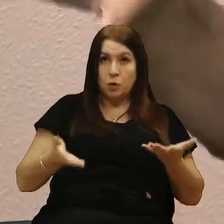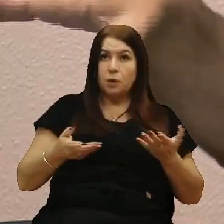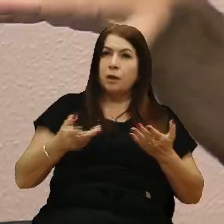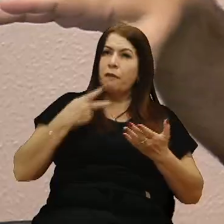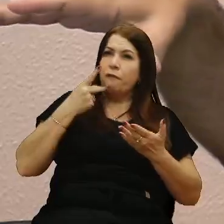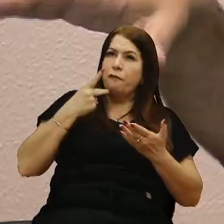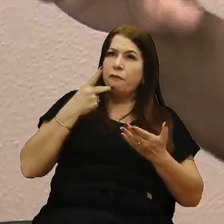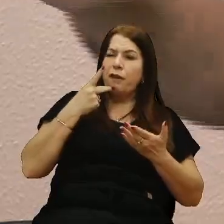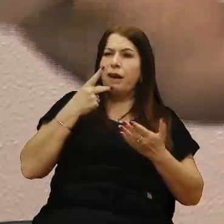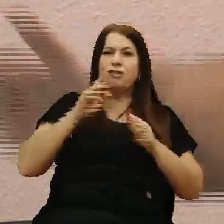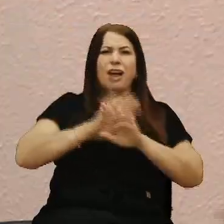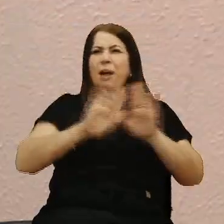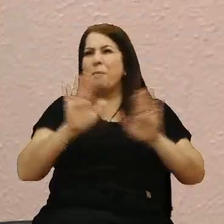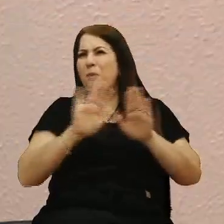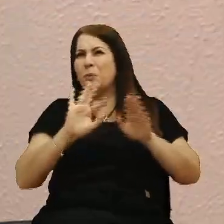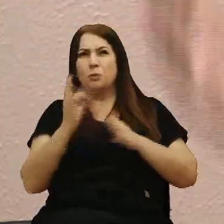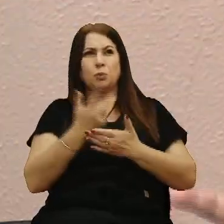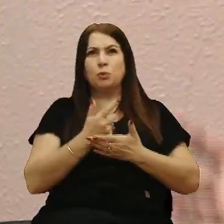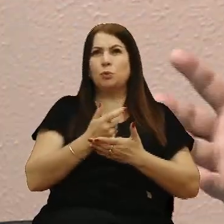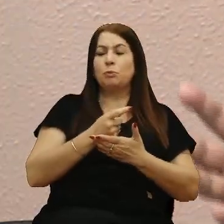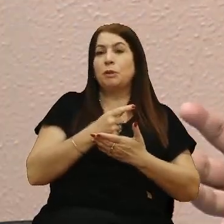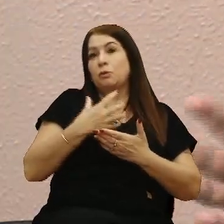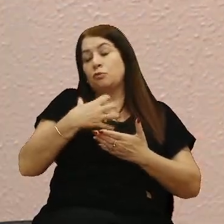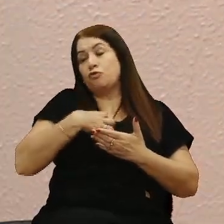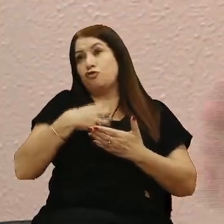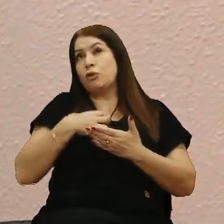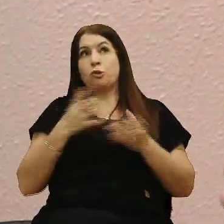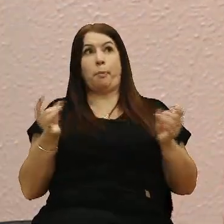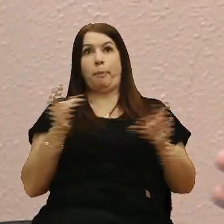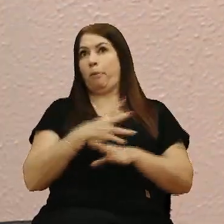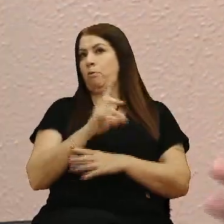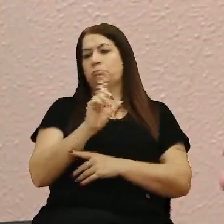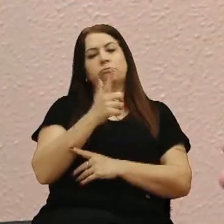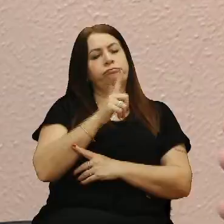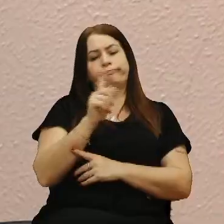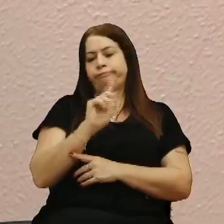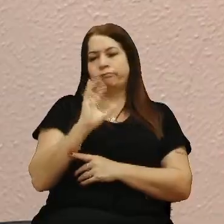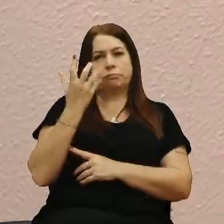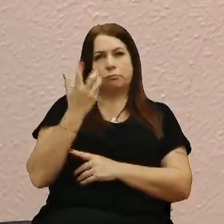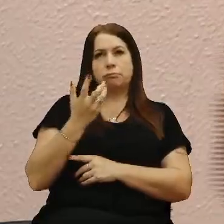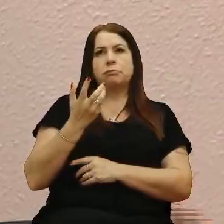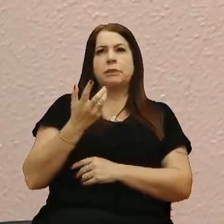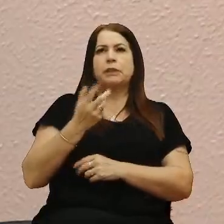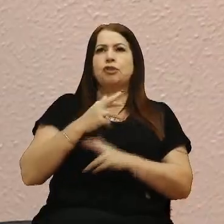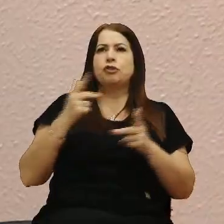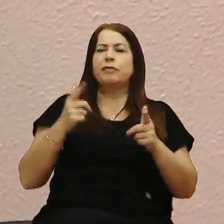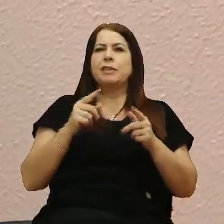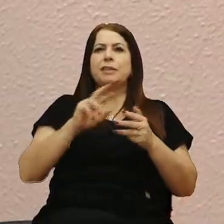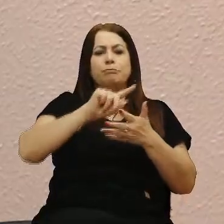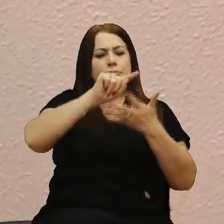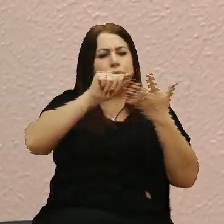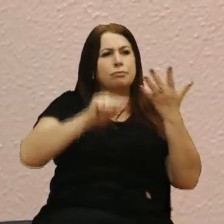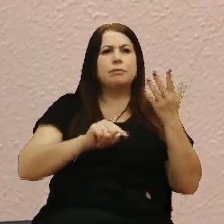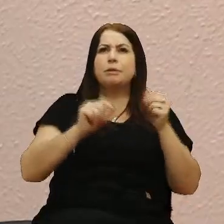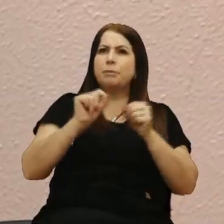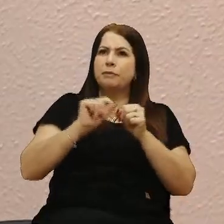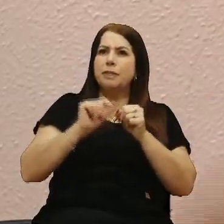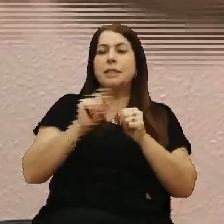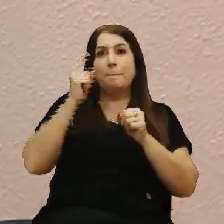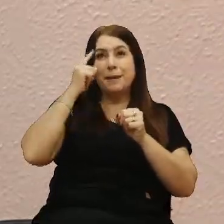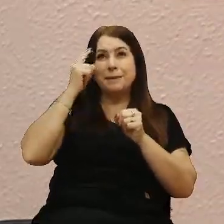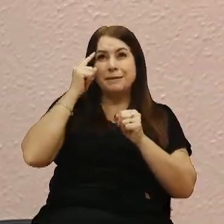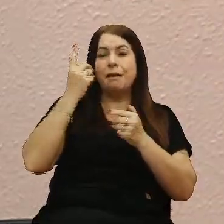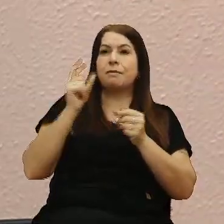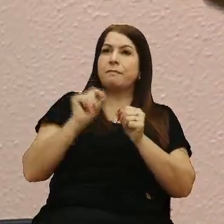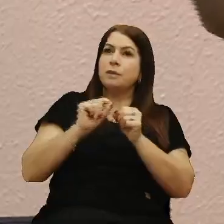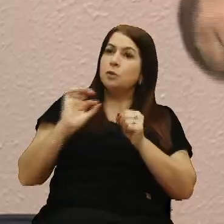discurso de terra arrasada para trazer uma fórmula pronta não vai resolver. Então, são uma série de medidas que precisam ser tomadas